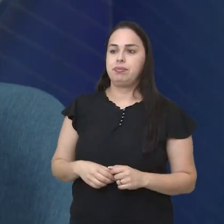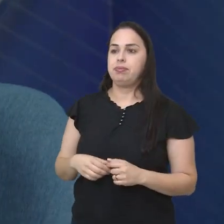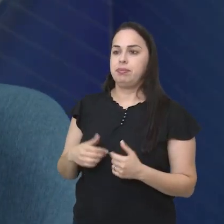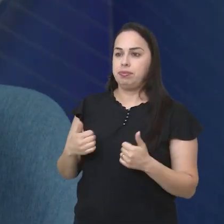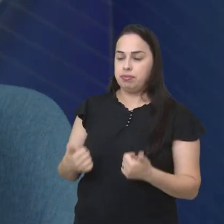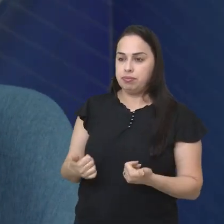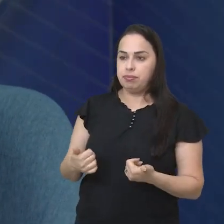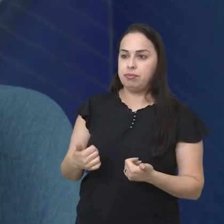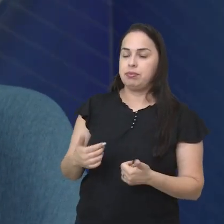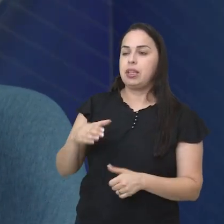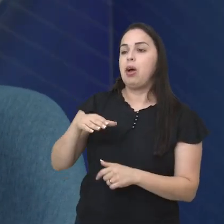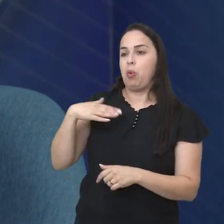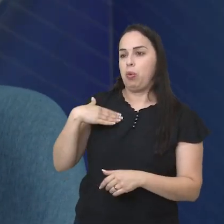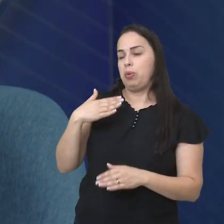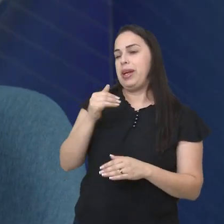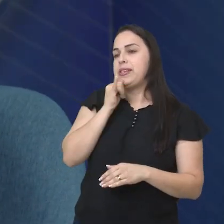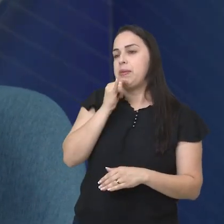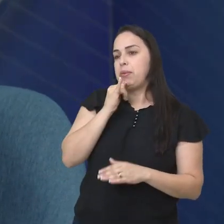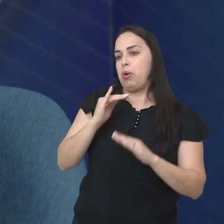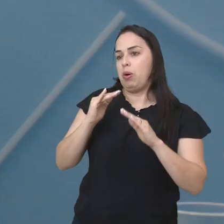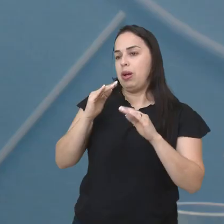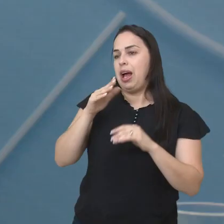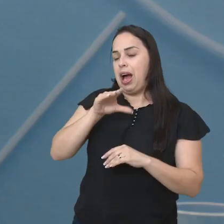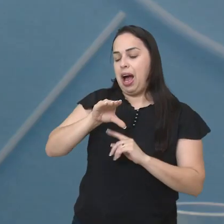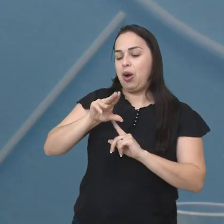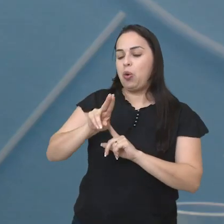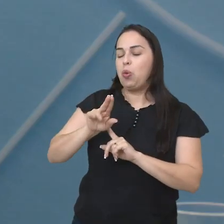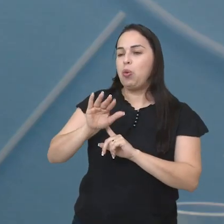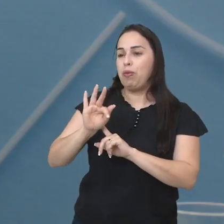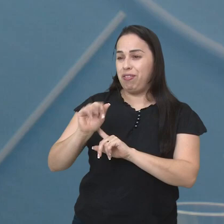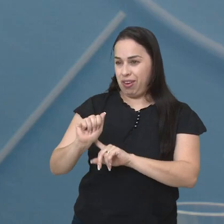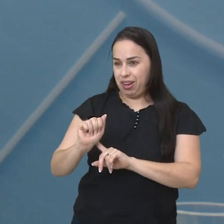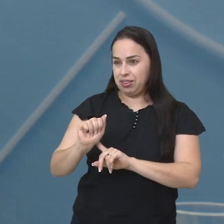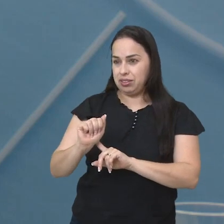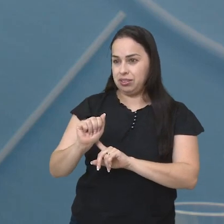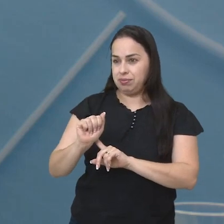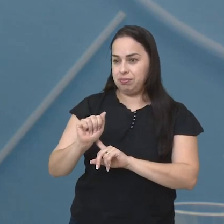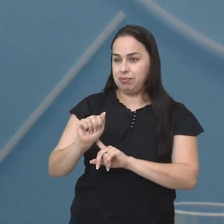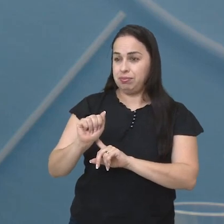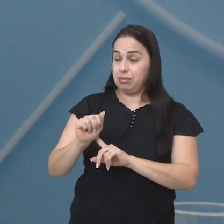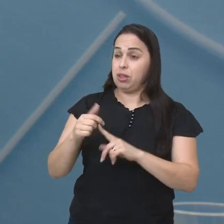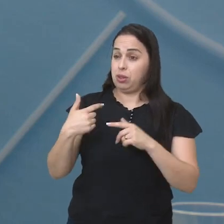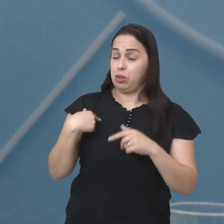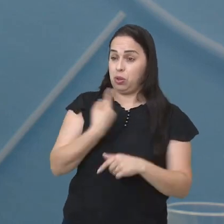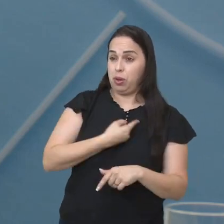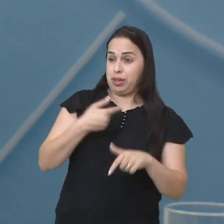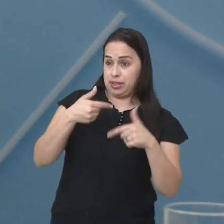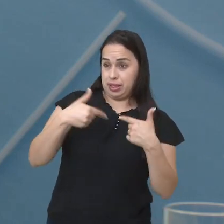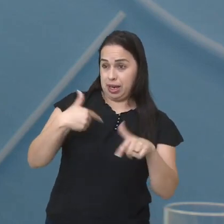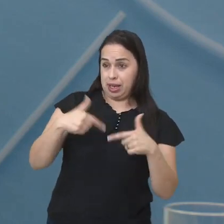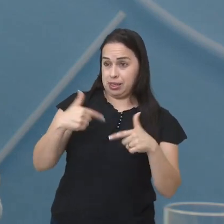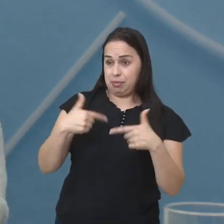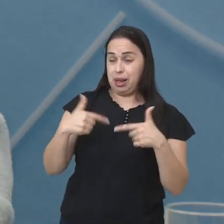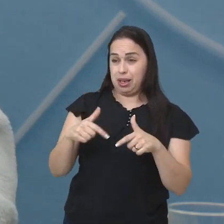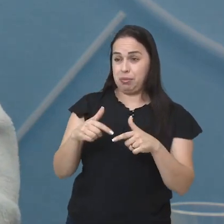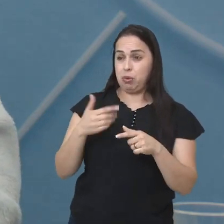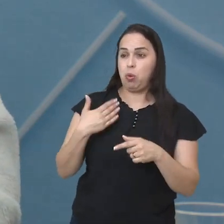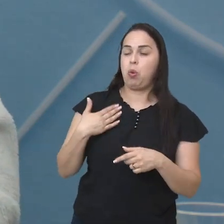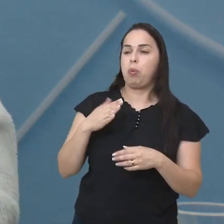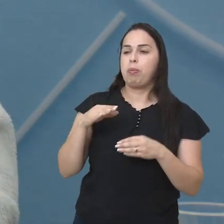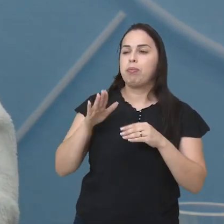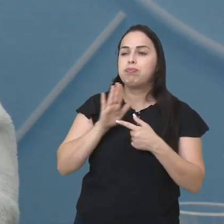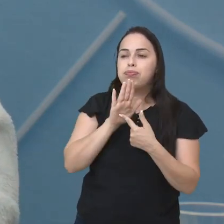da CUFA, né, nós não trabalhamos totalmente com a transparência,